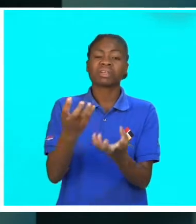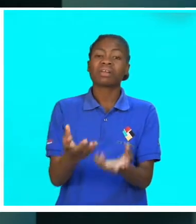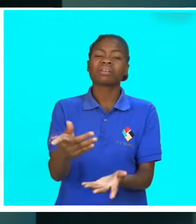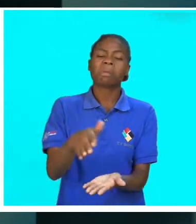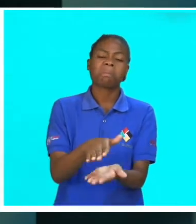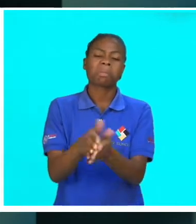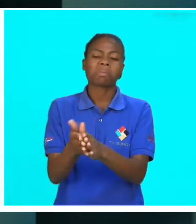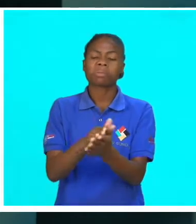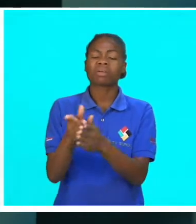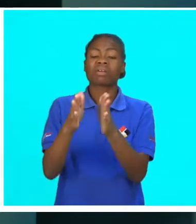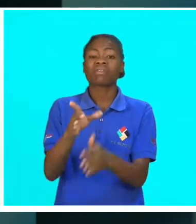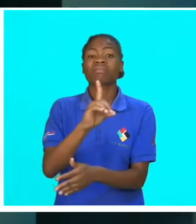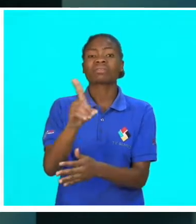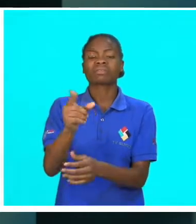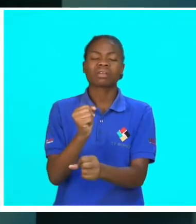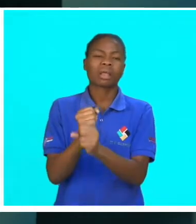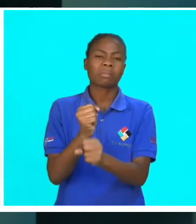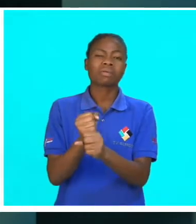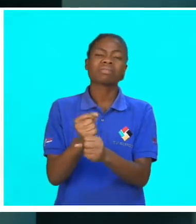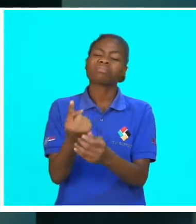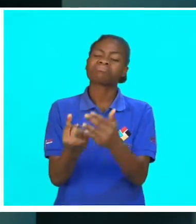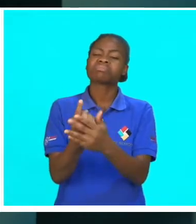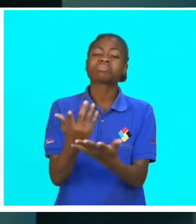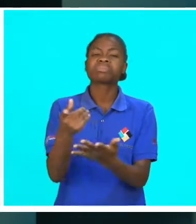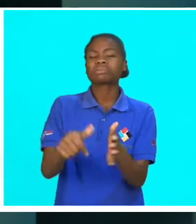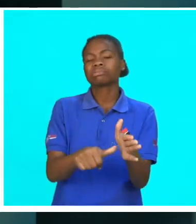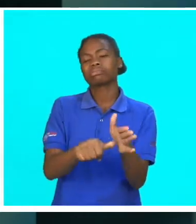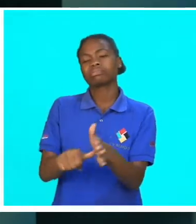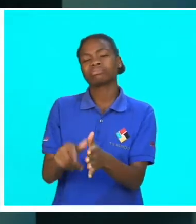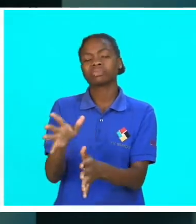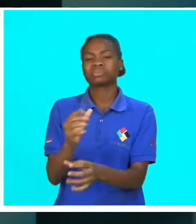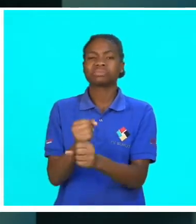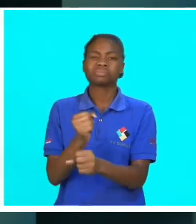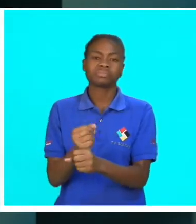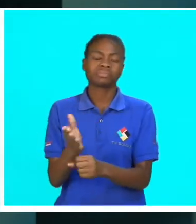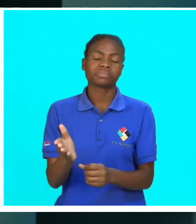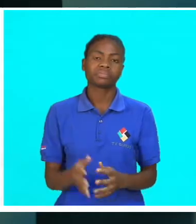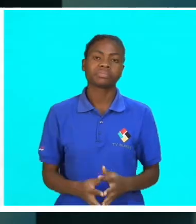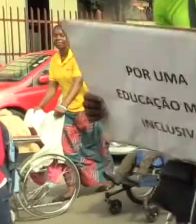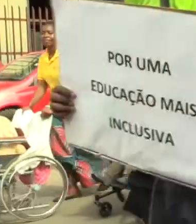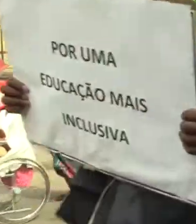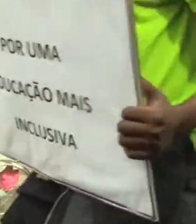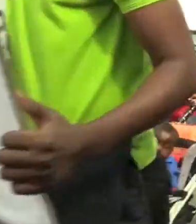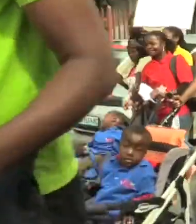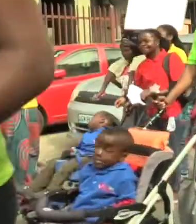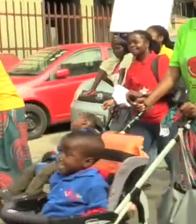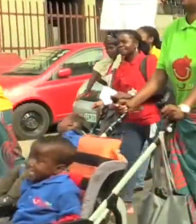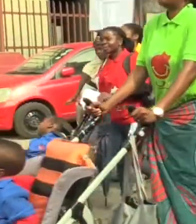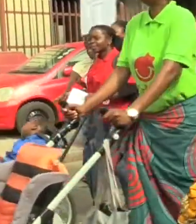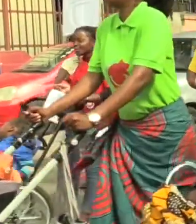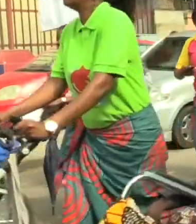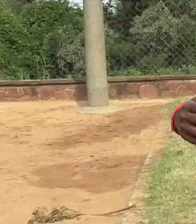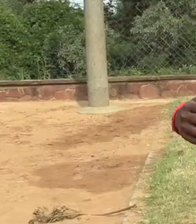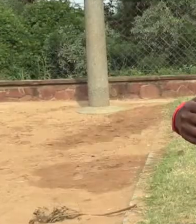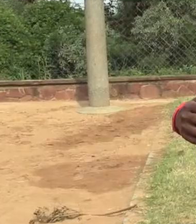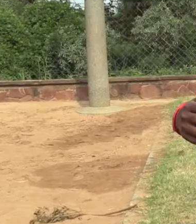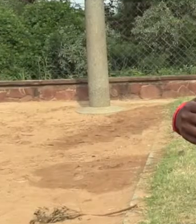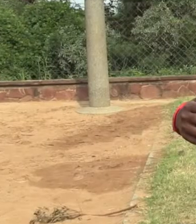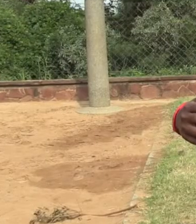causada pelo fato das instituições de ensino não estarem preparadas para trabalhar com pessoas com deficiência